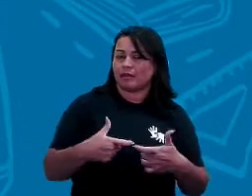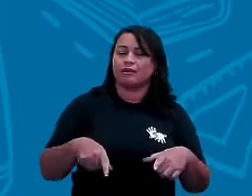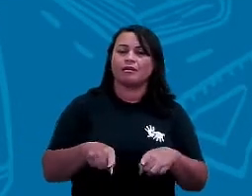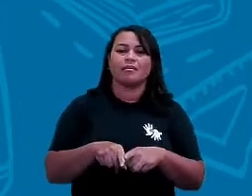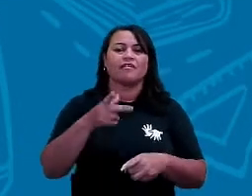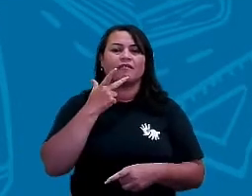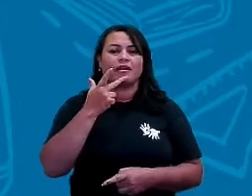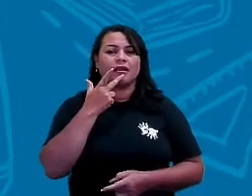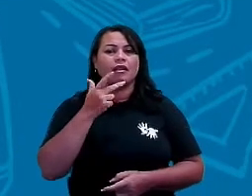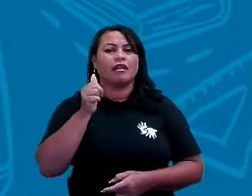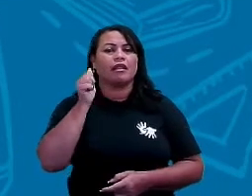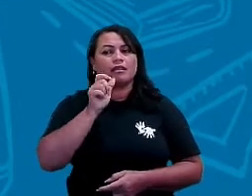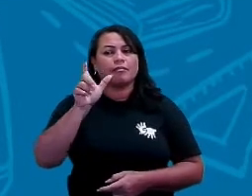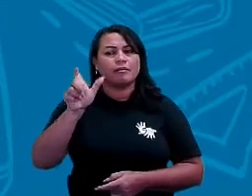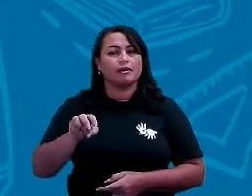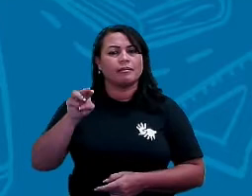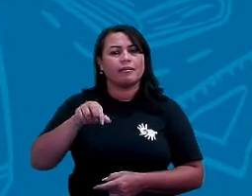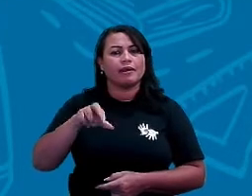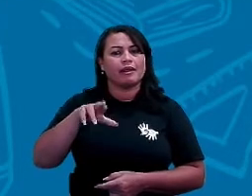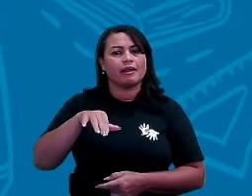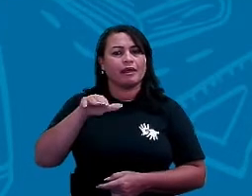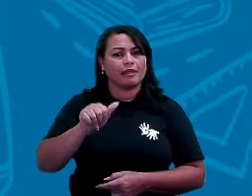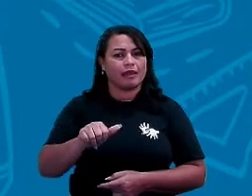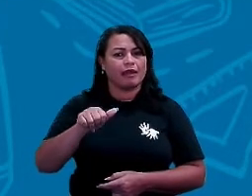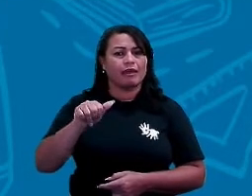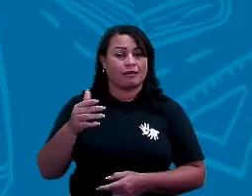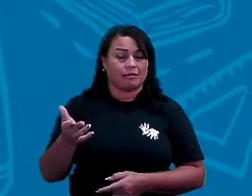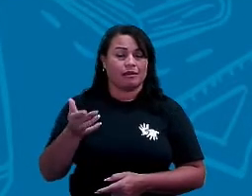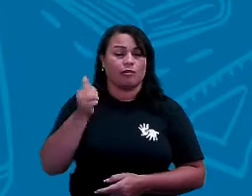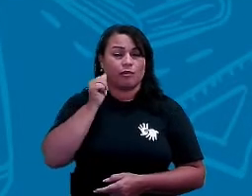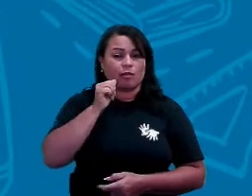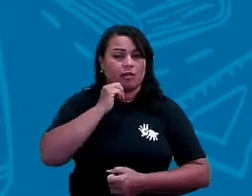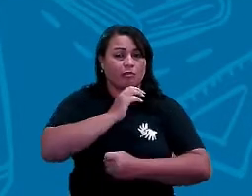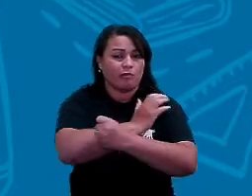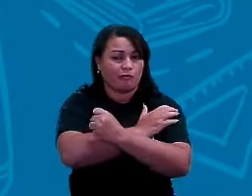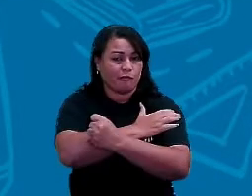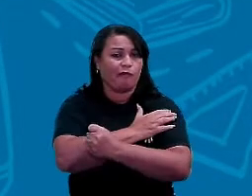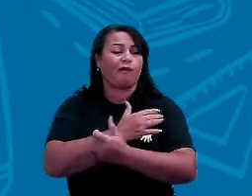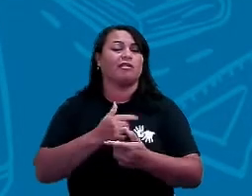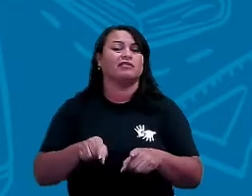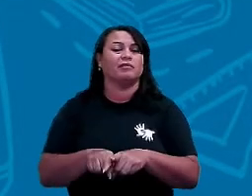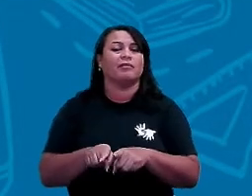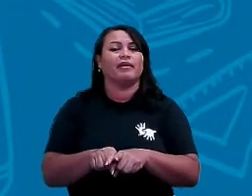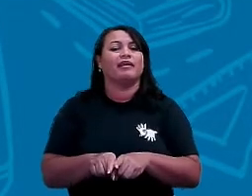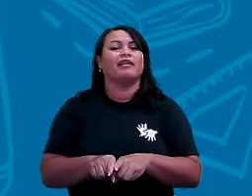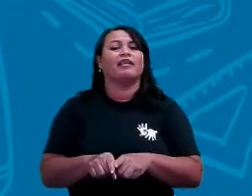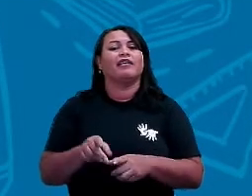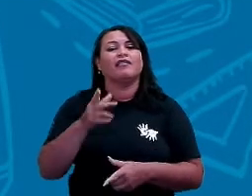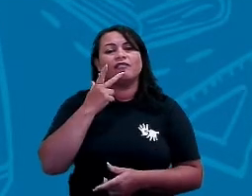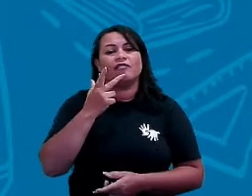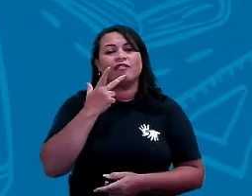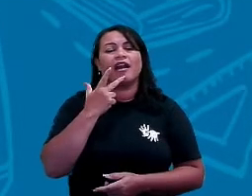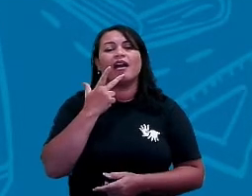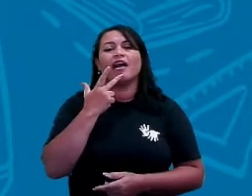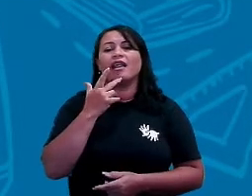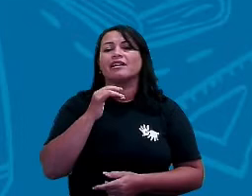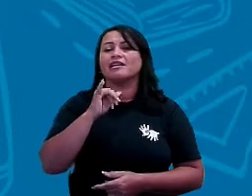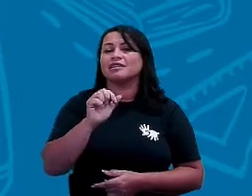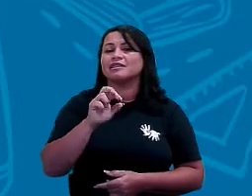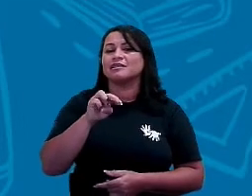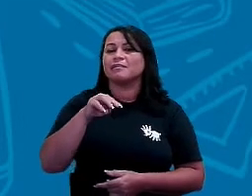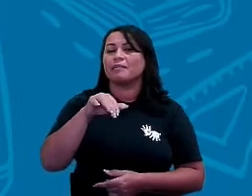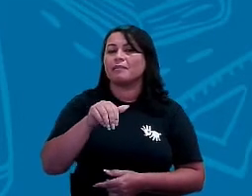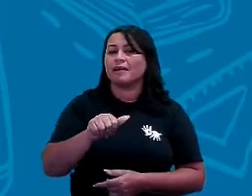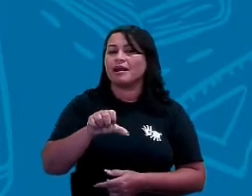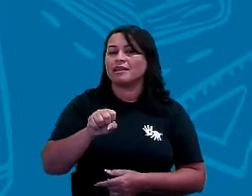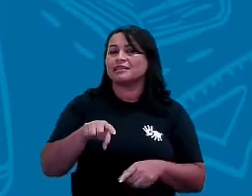foi muito importante para a gente, né? Uma grande guerreira para a nossa cidade. Fala das Irmãs de Maior Glória, que são nossas